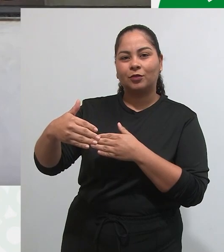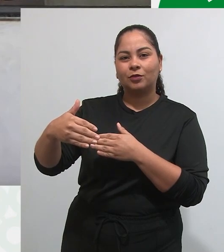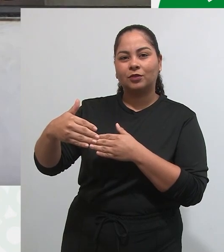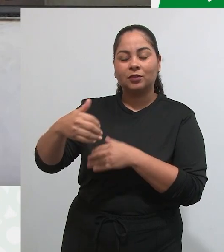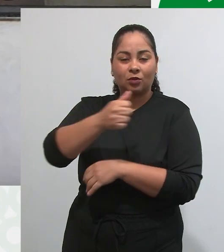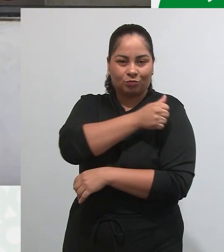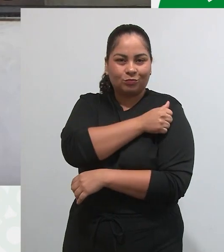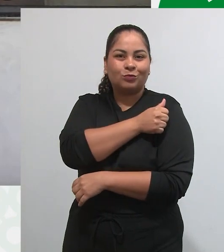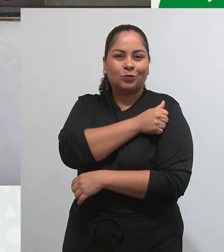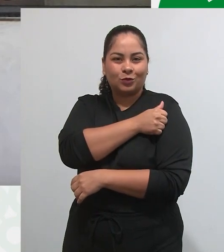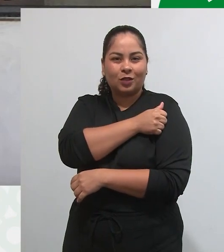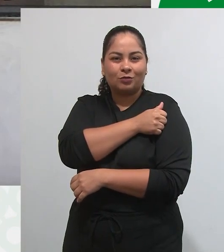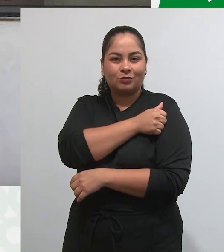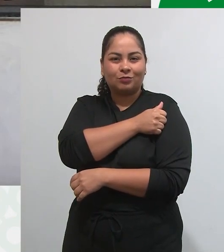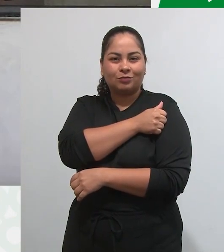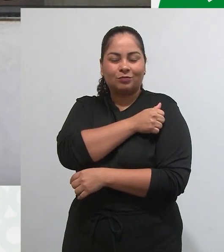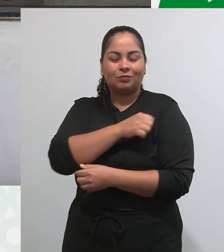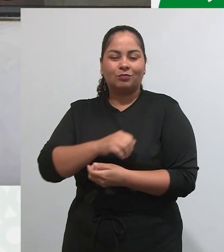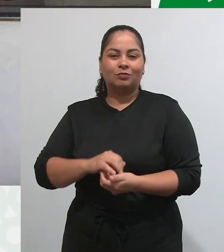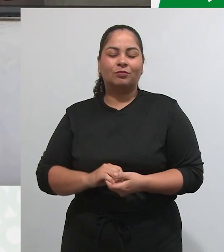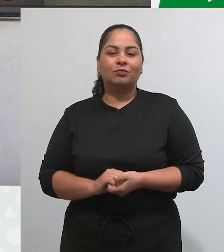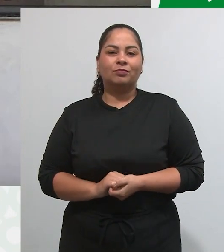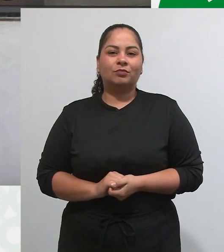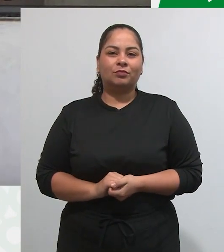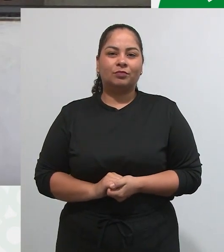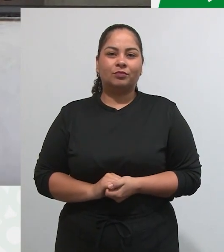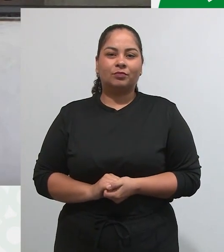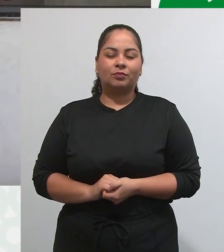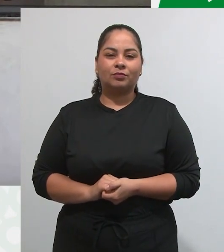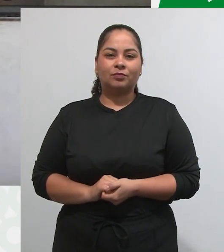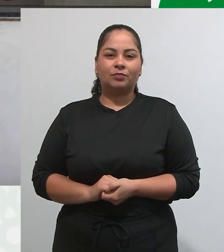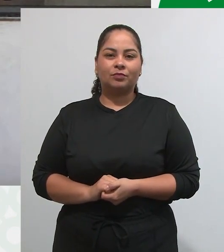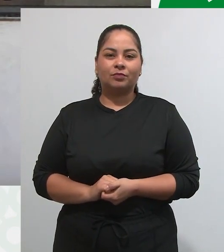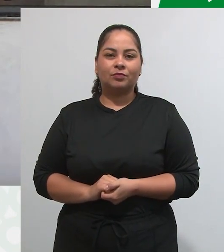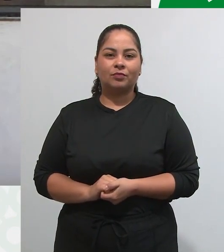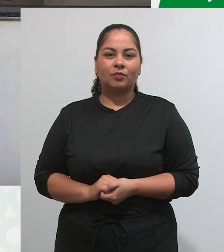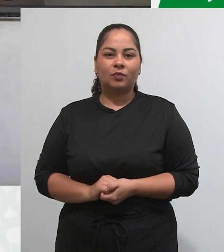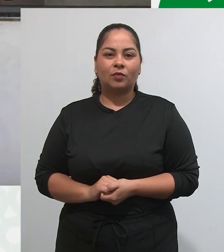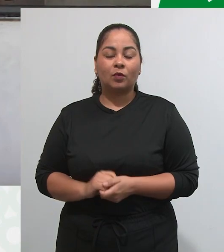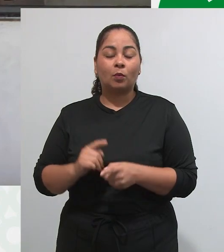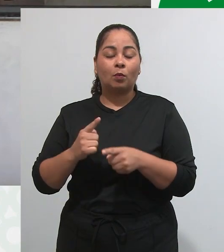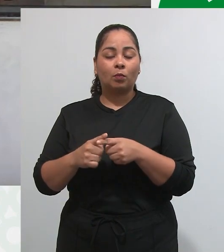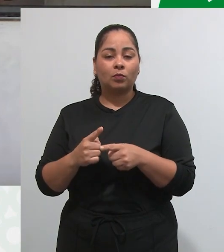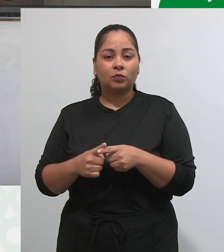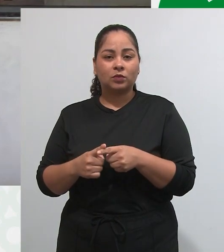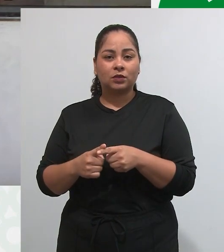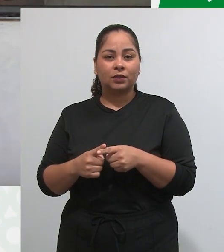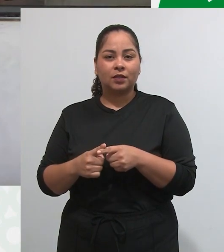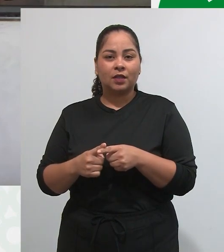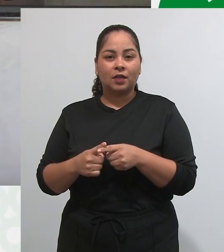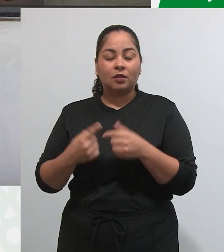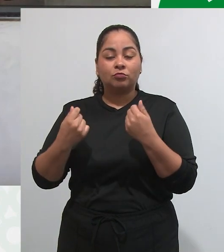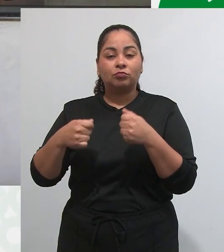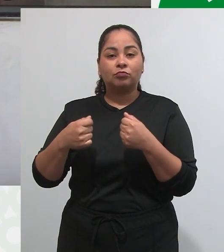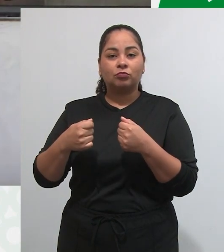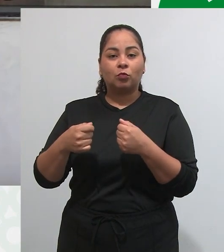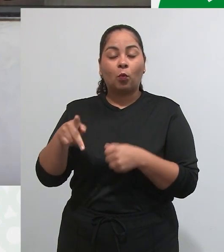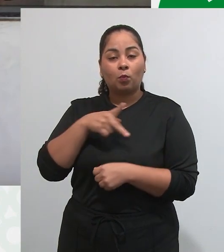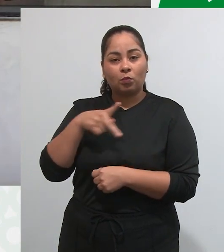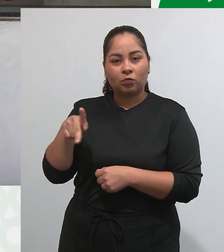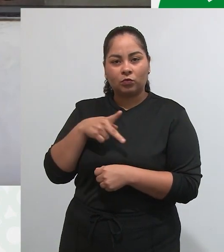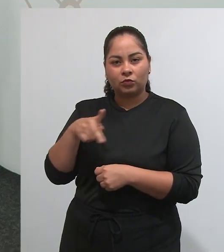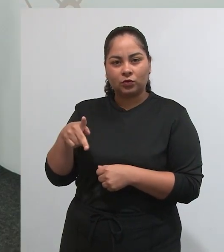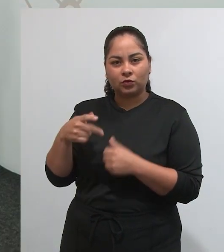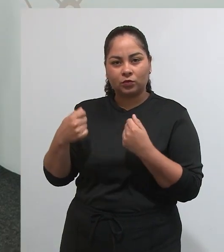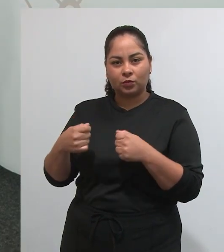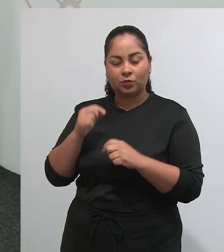dos seus estudos, e a maior pesquisa nossa, o maior estudo nosso é o nosso próprio